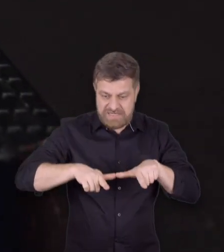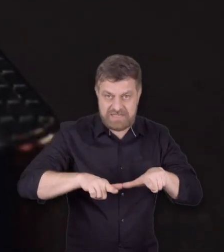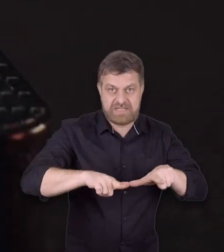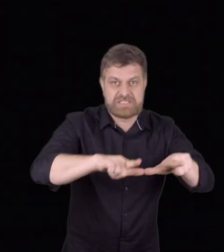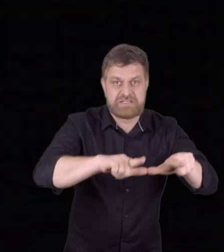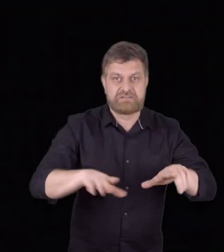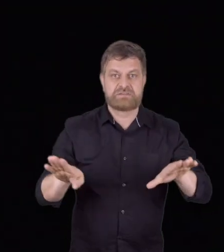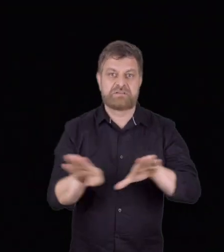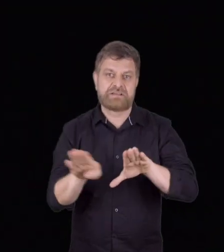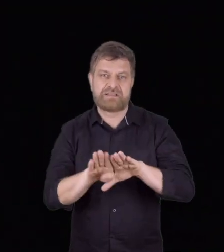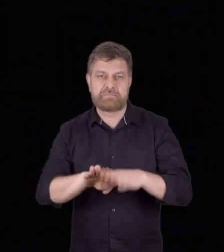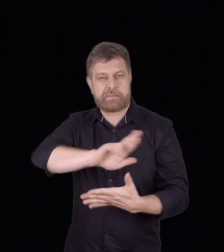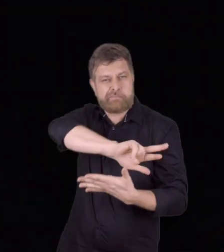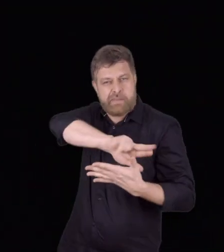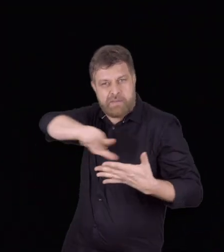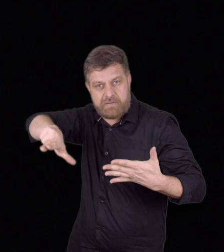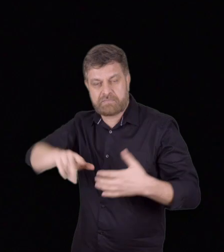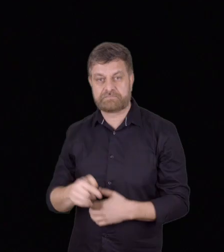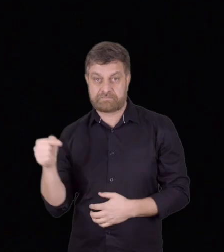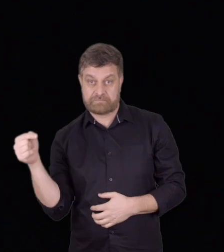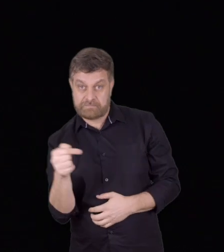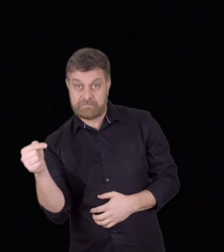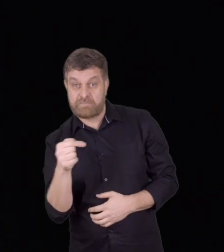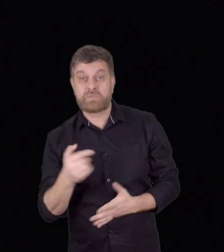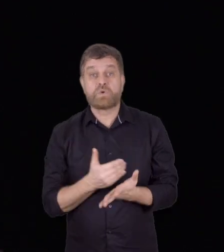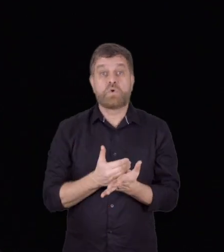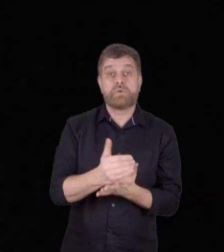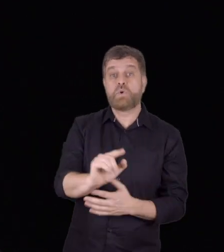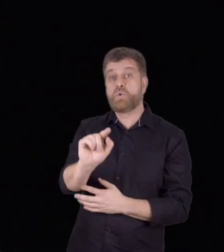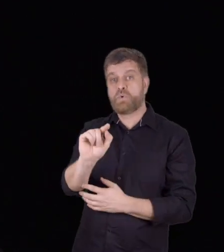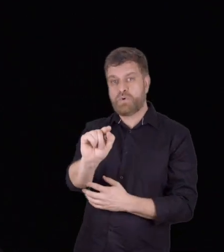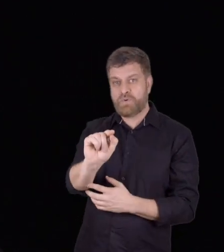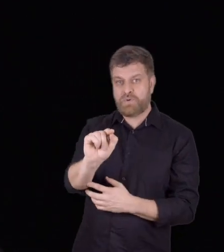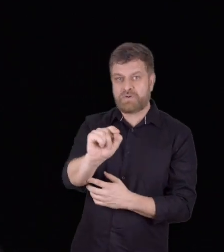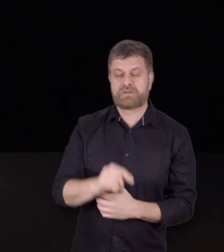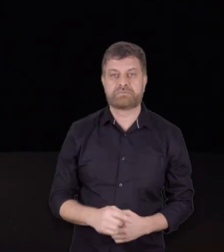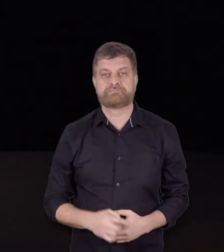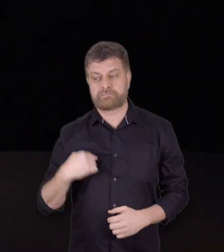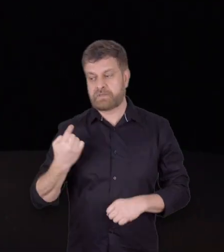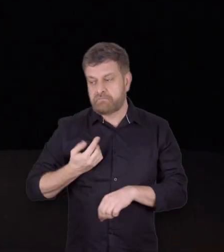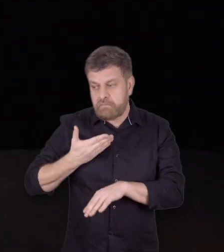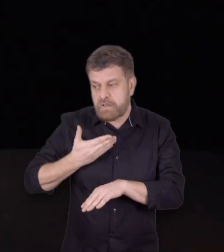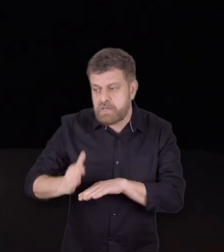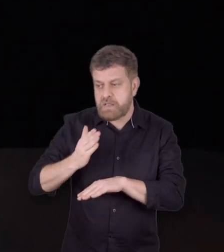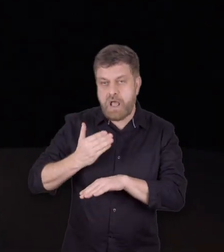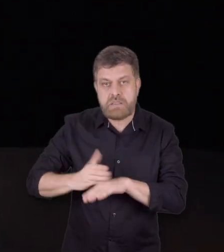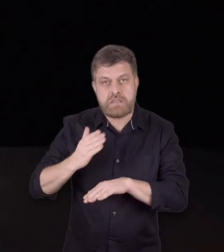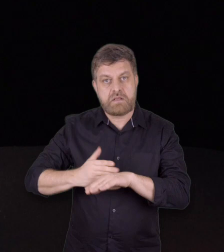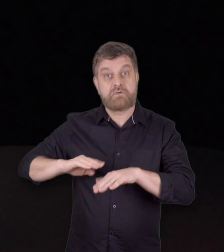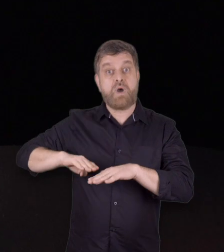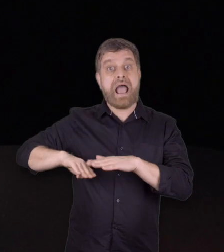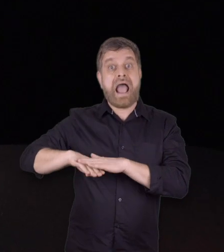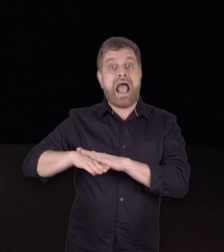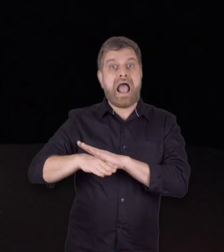de gravação. Ora, esses aparelhos começaram a nos treinar para a